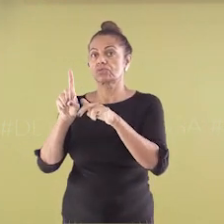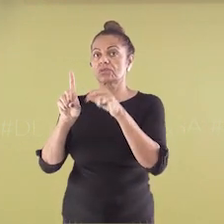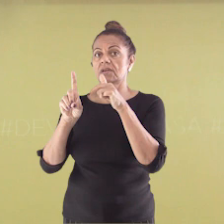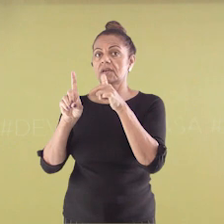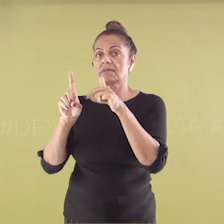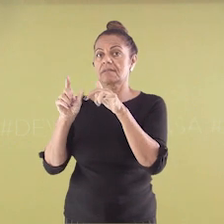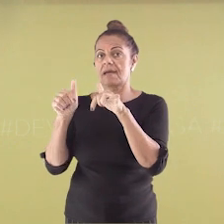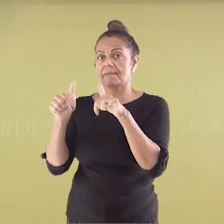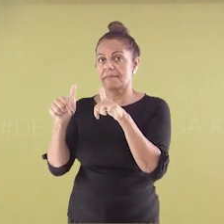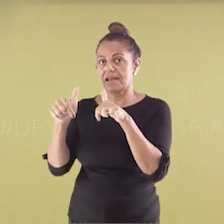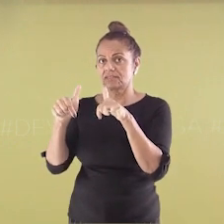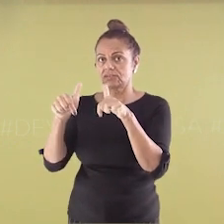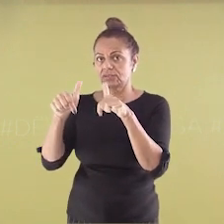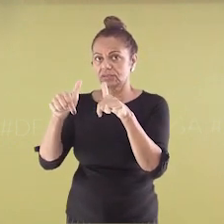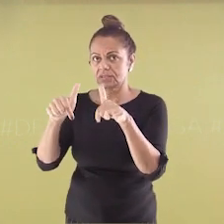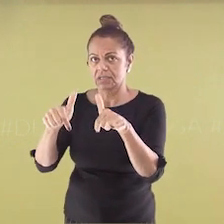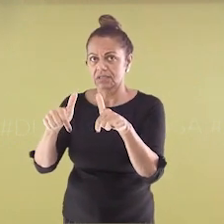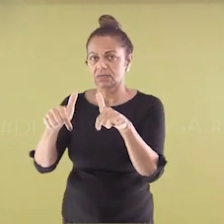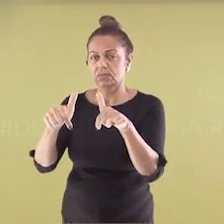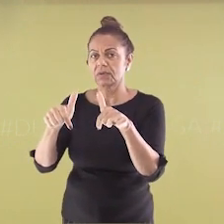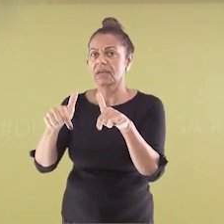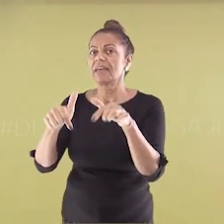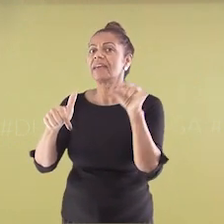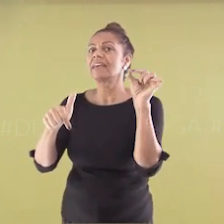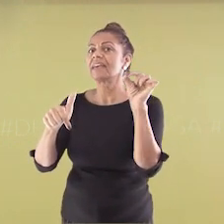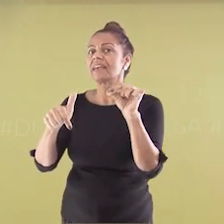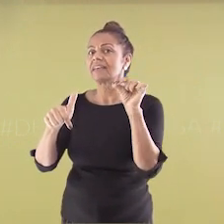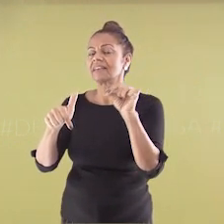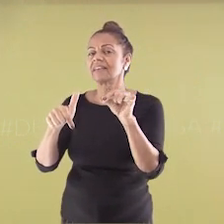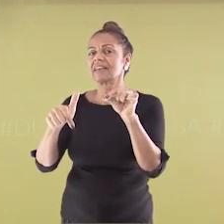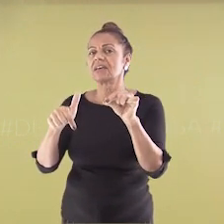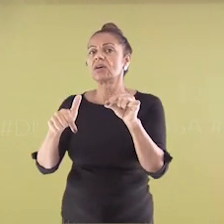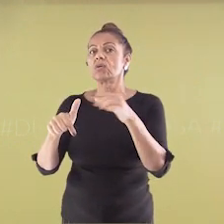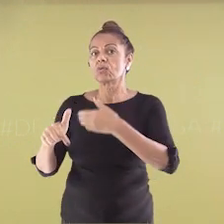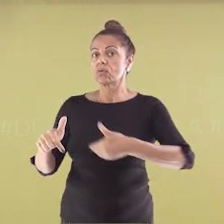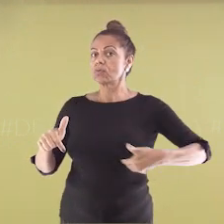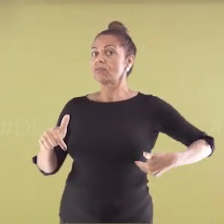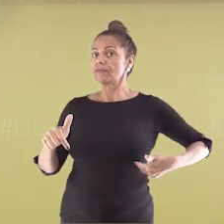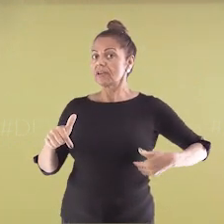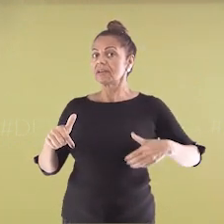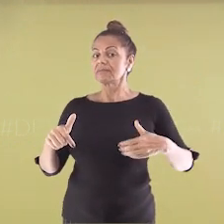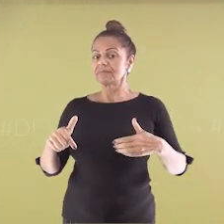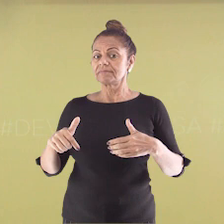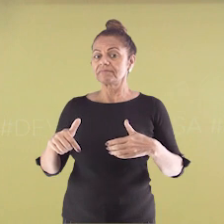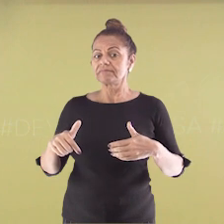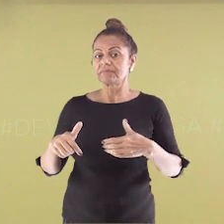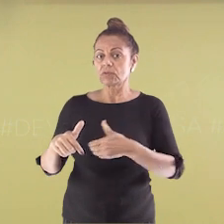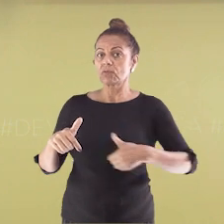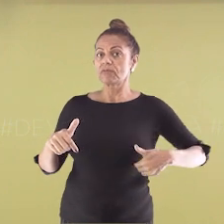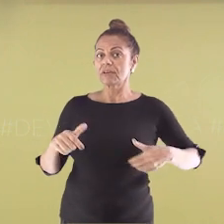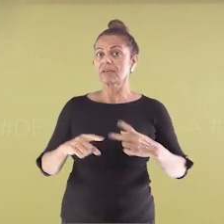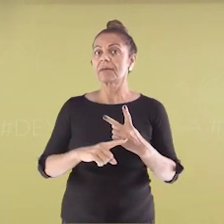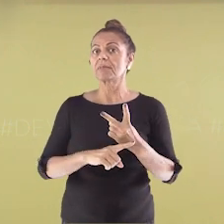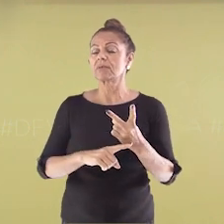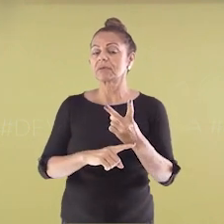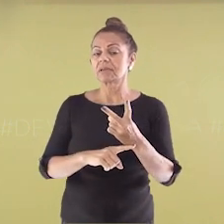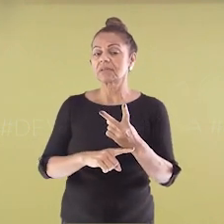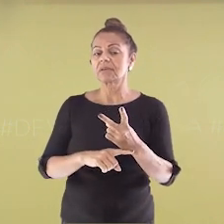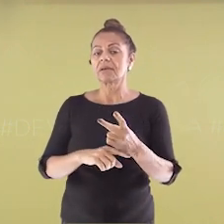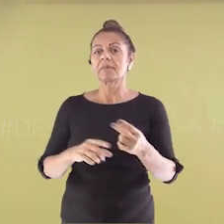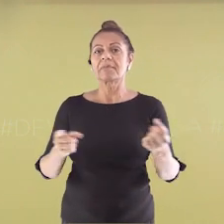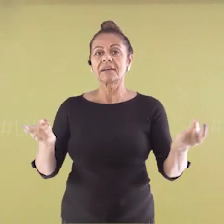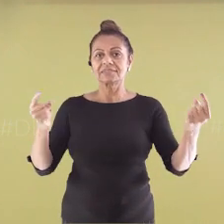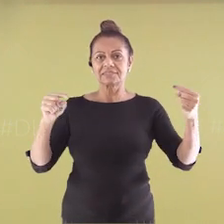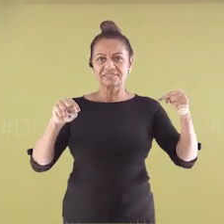O governo e a justiça estão à procura dos donos dos 500 milhões. Contudo, na segunda parte, temos o